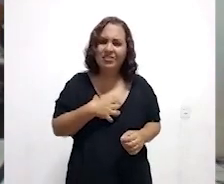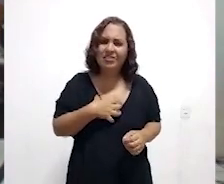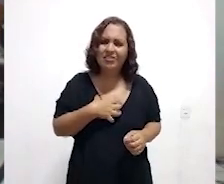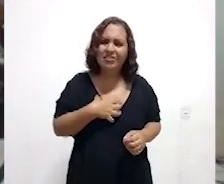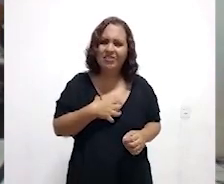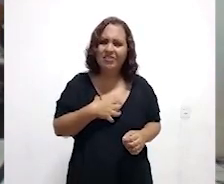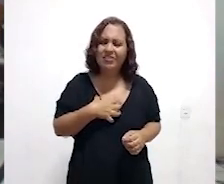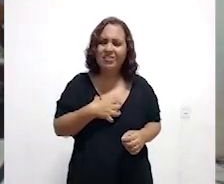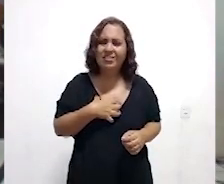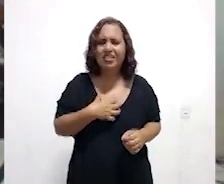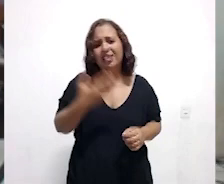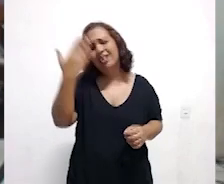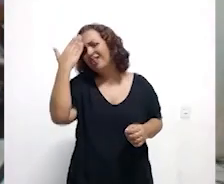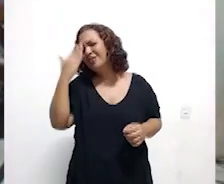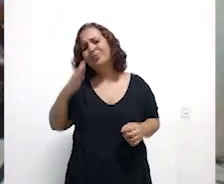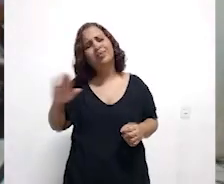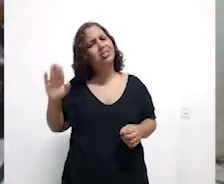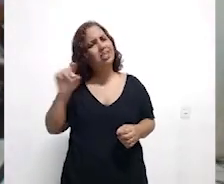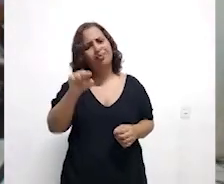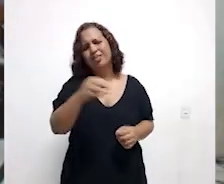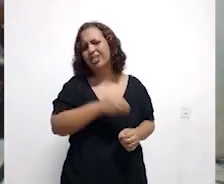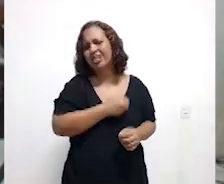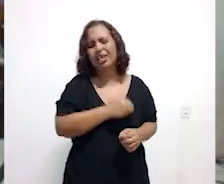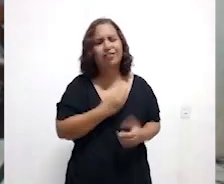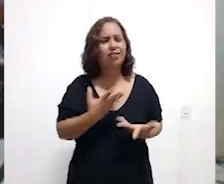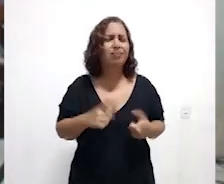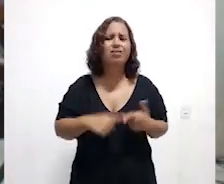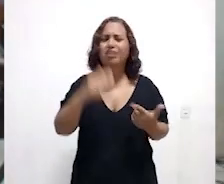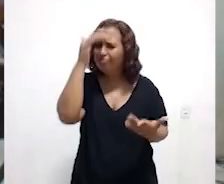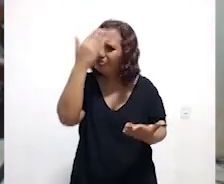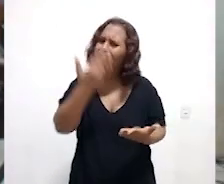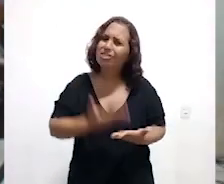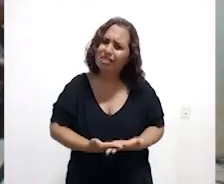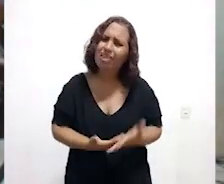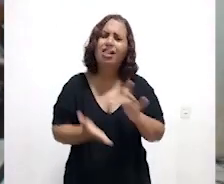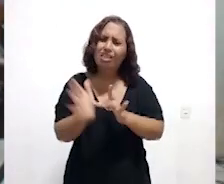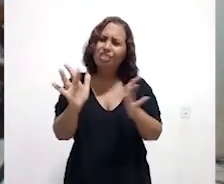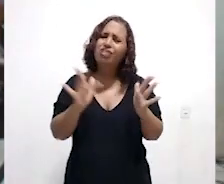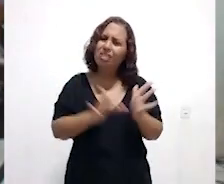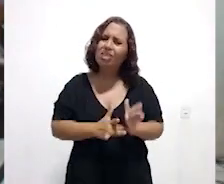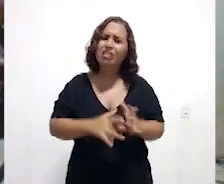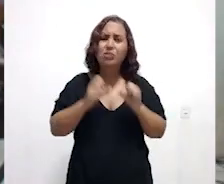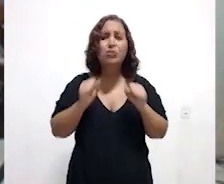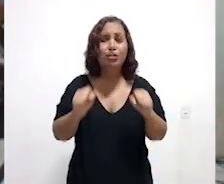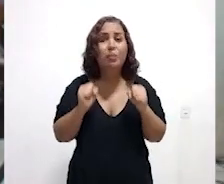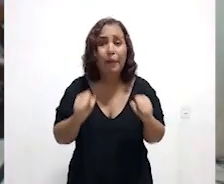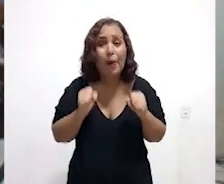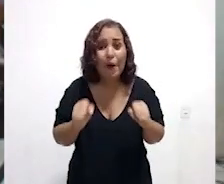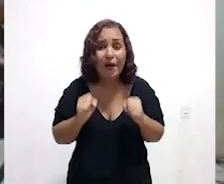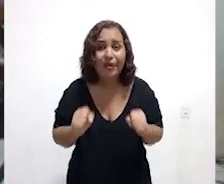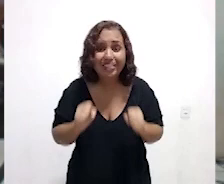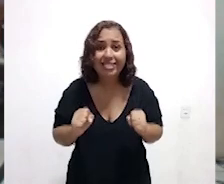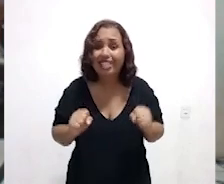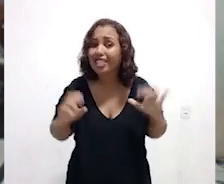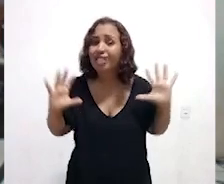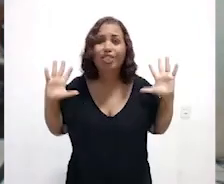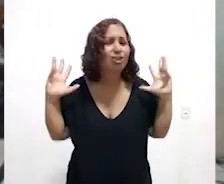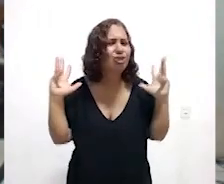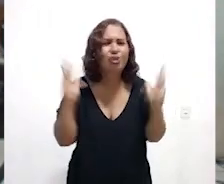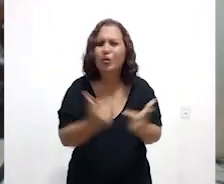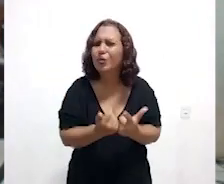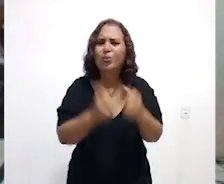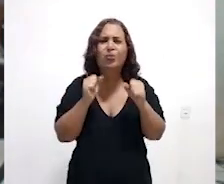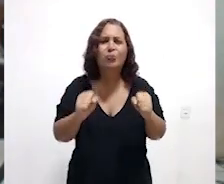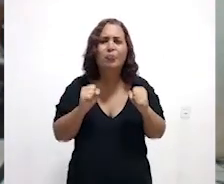Eu não sei o que você está vivendo, mas creia, Jesus pode. Tudo é possível ao